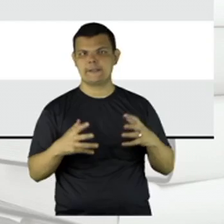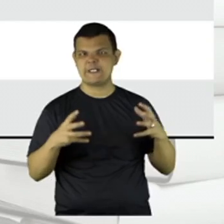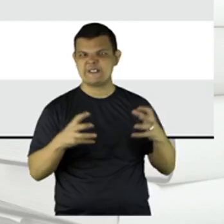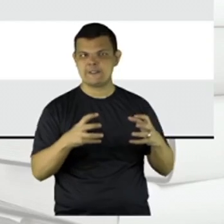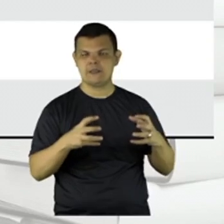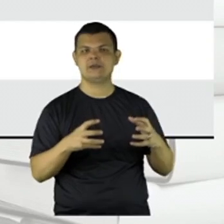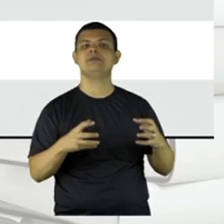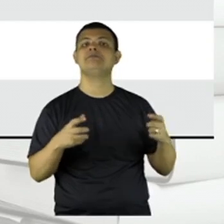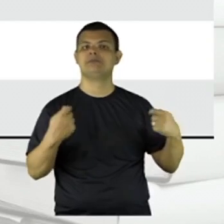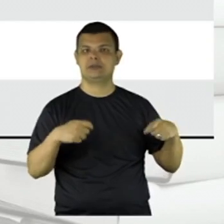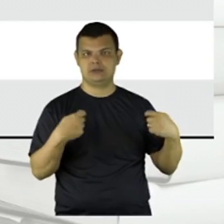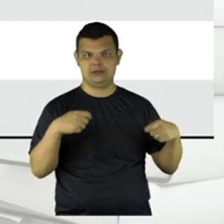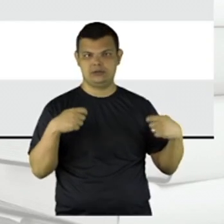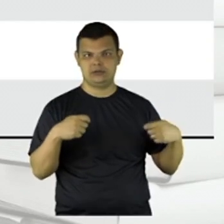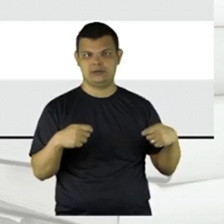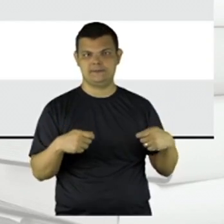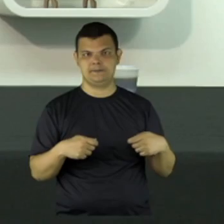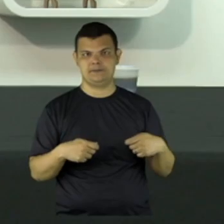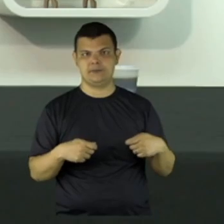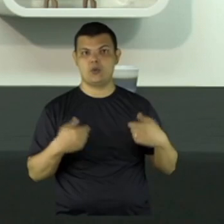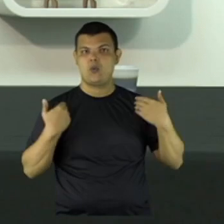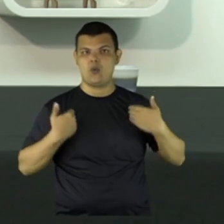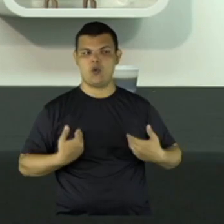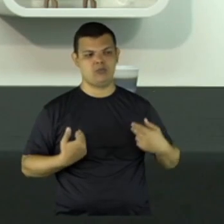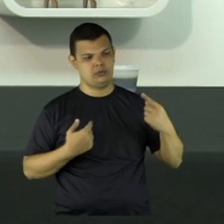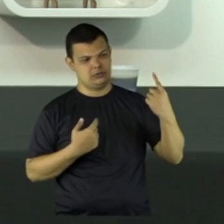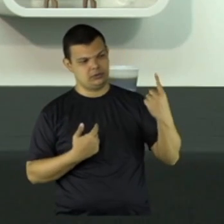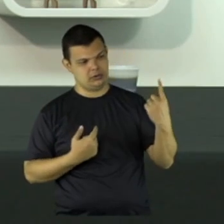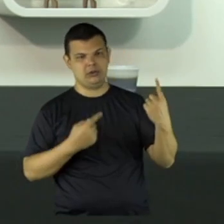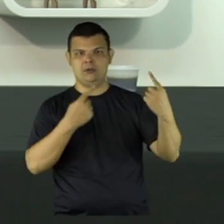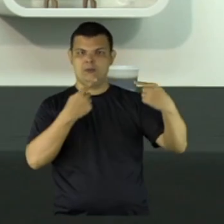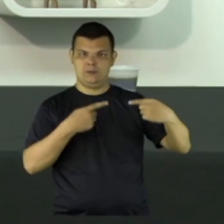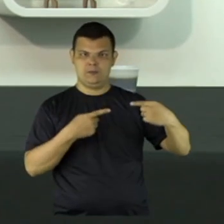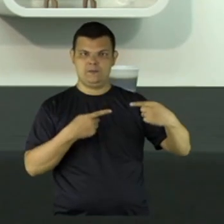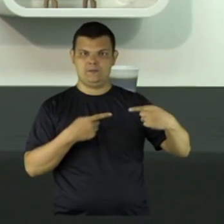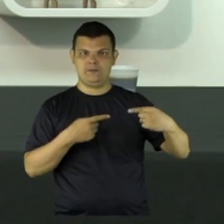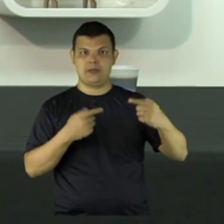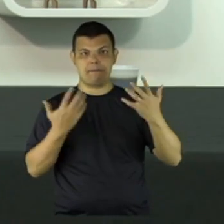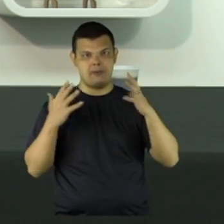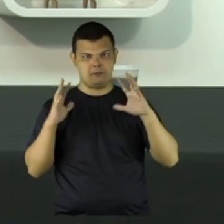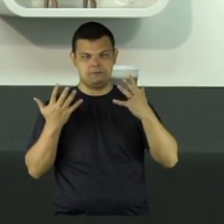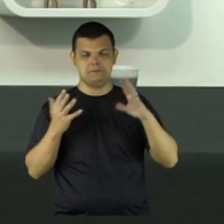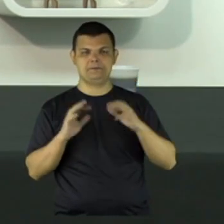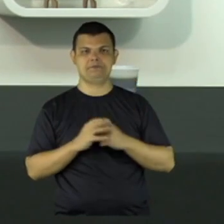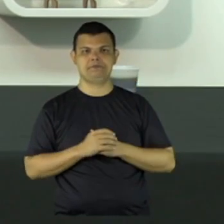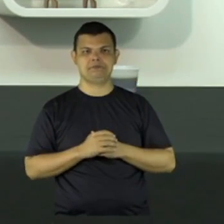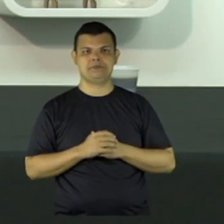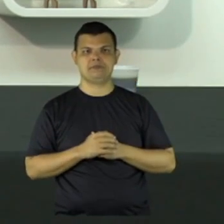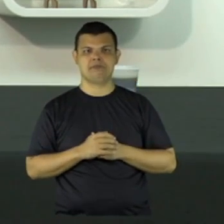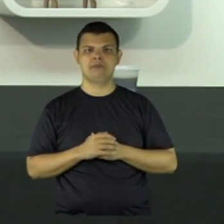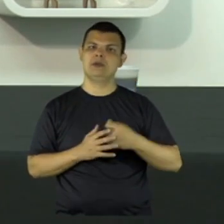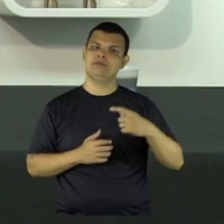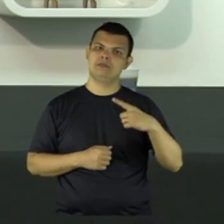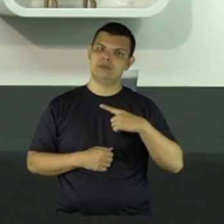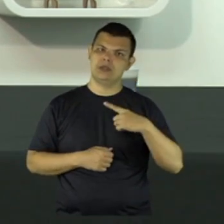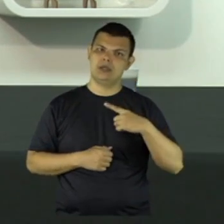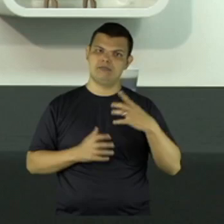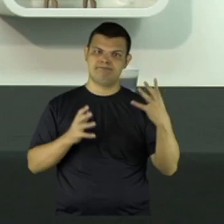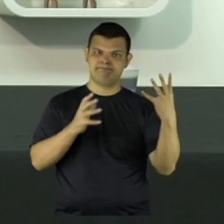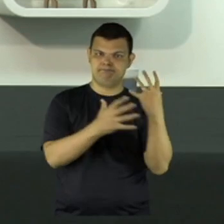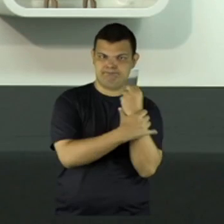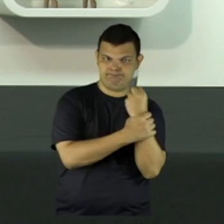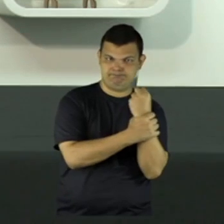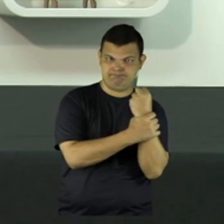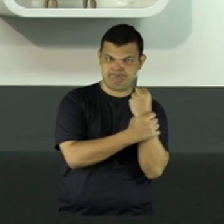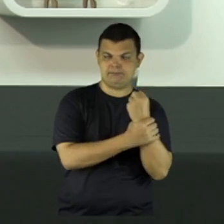pressão, pressionar o corpo do adversário com as suas mãos. Então vai ocorrer um